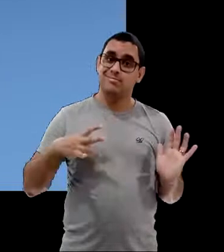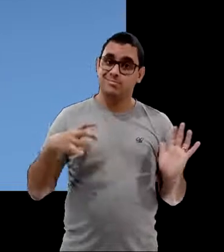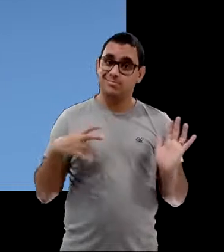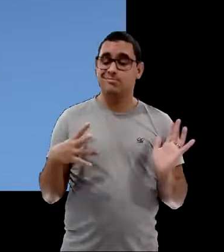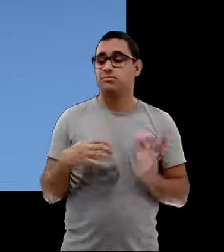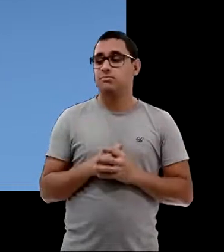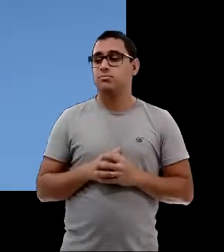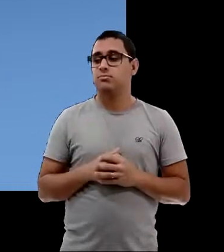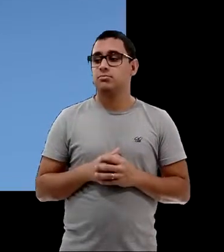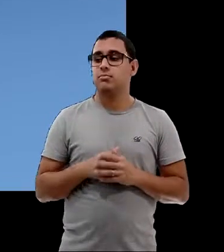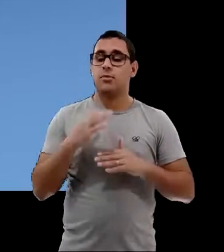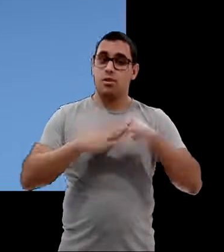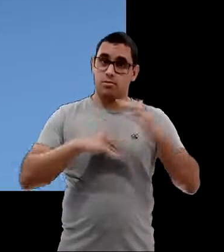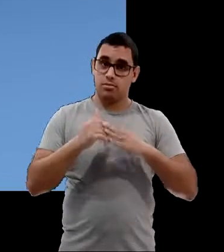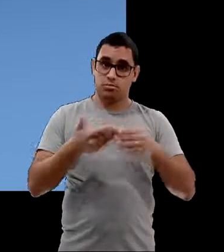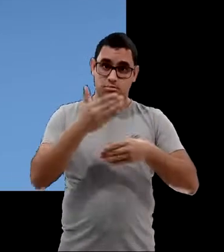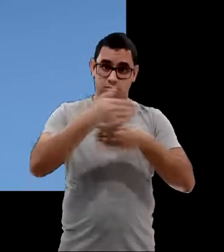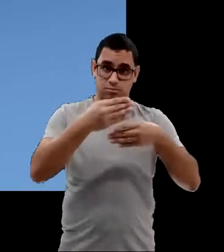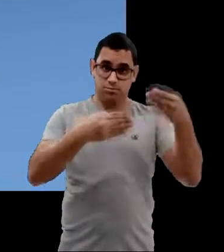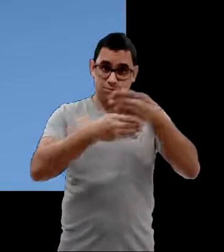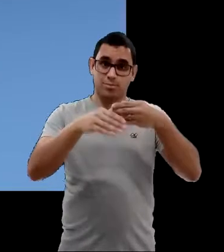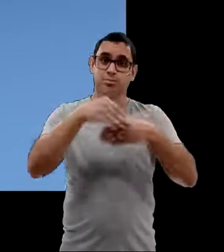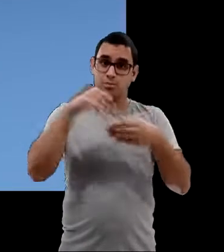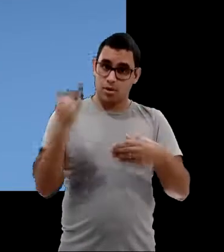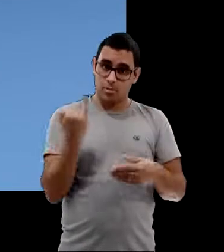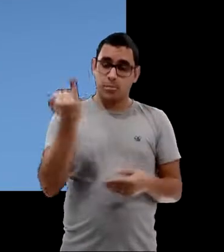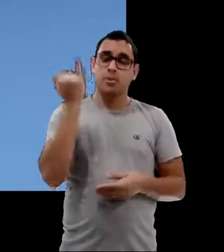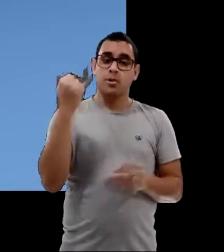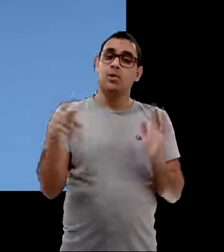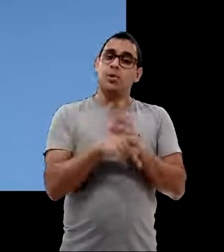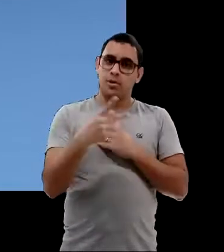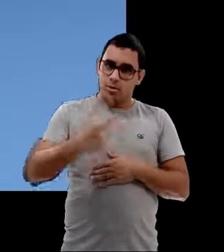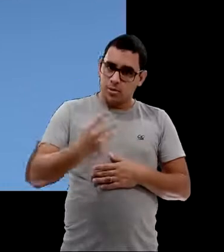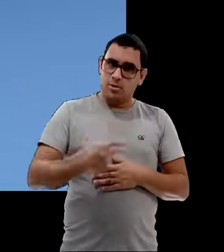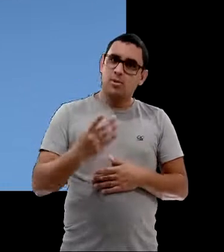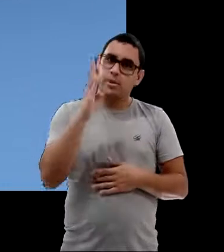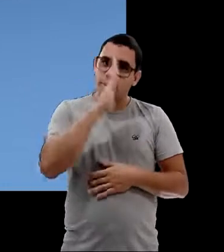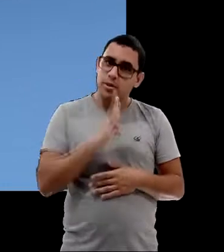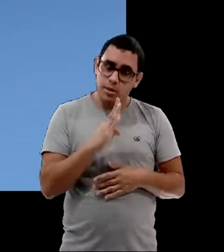familiares. Então, a profissão de pedreiro é uma profissão essencial na nossa sociedade